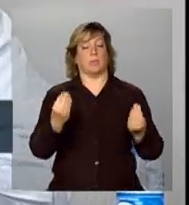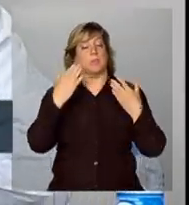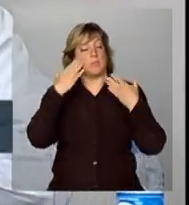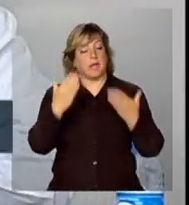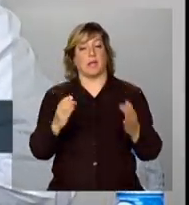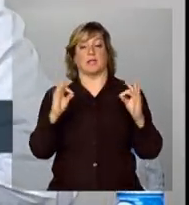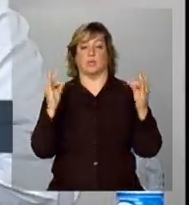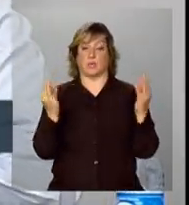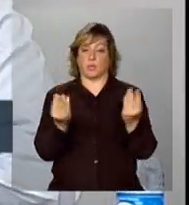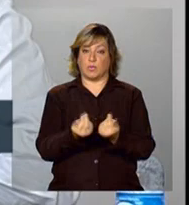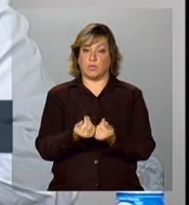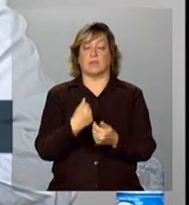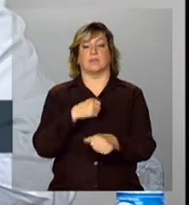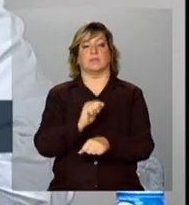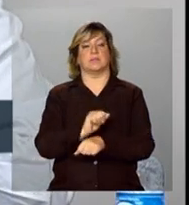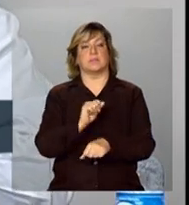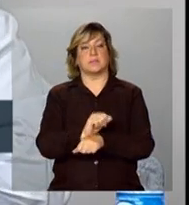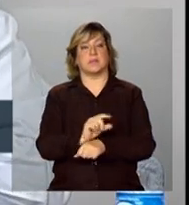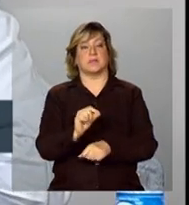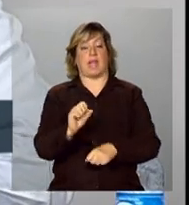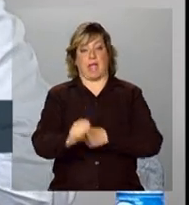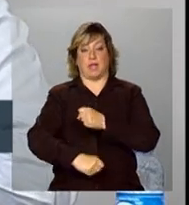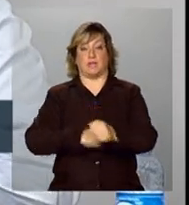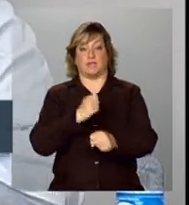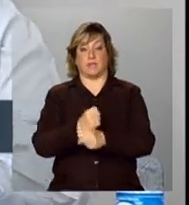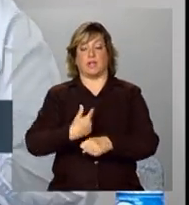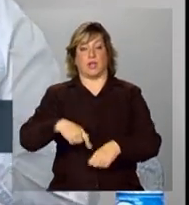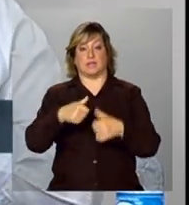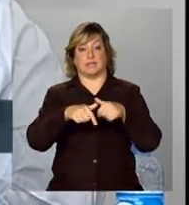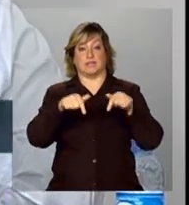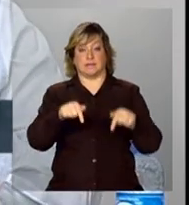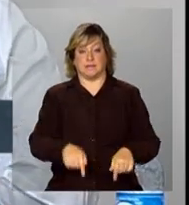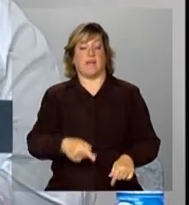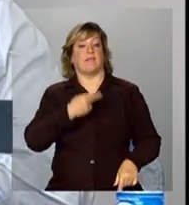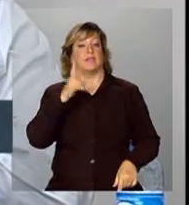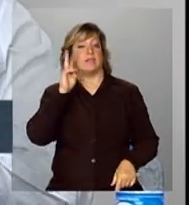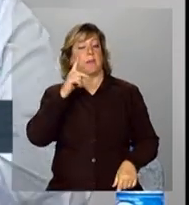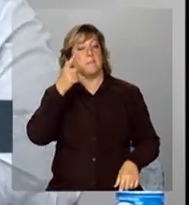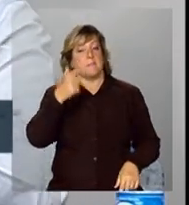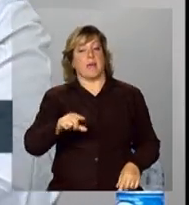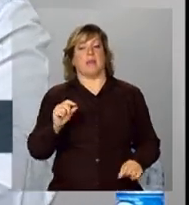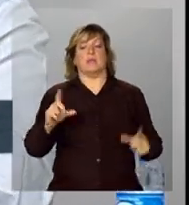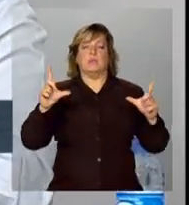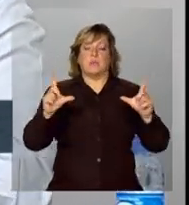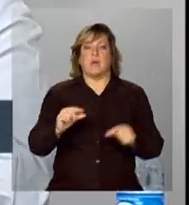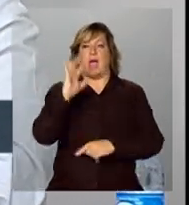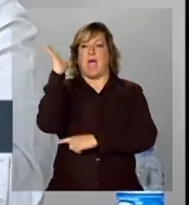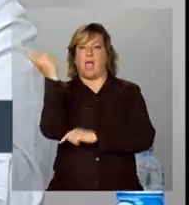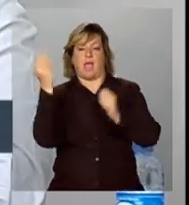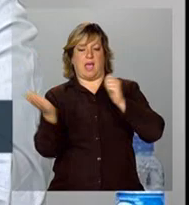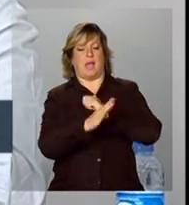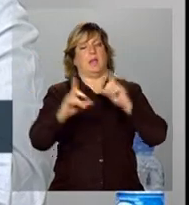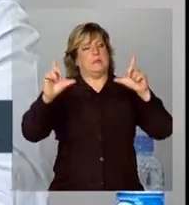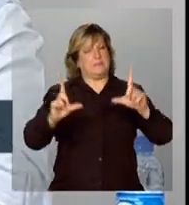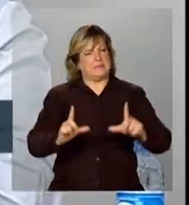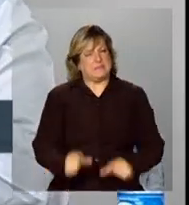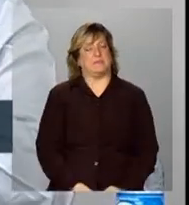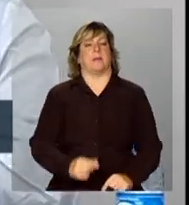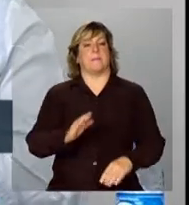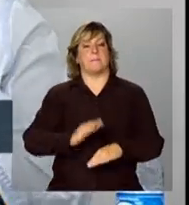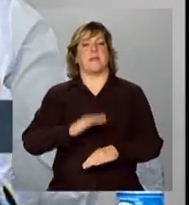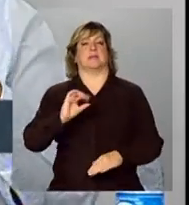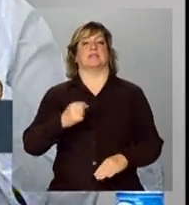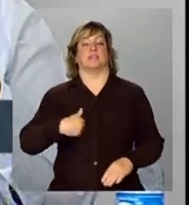todos. Tá? Eu espero que a gente, ano que vem, esteja aqui falando de mais redução de desmatamento. Quero essa redução desses municípios aí.